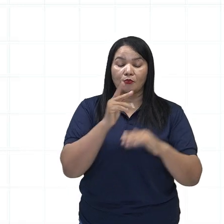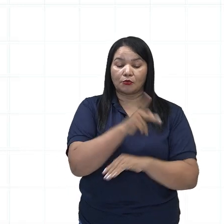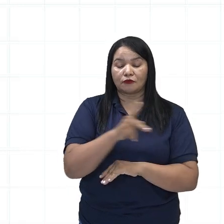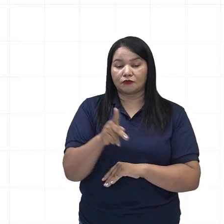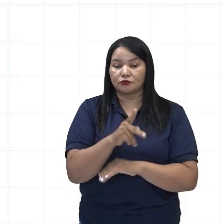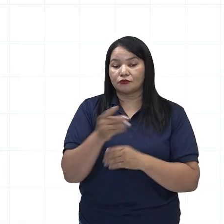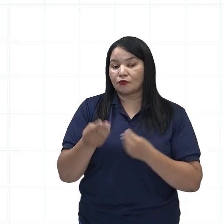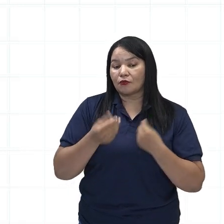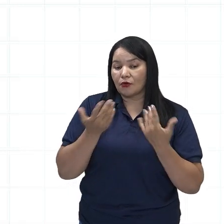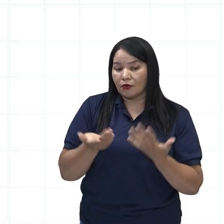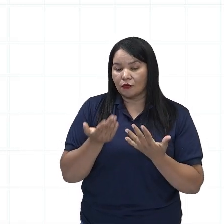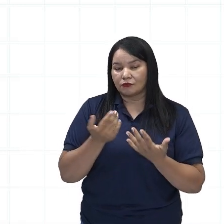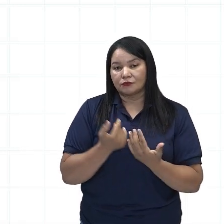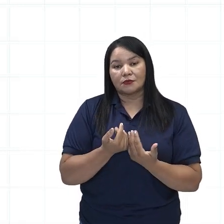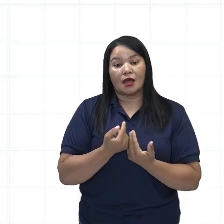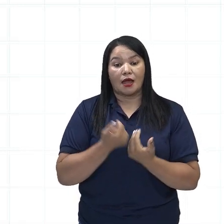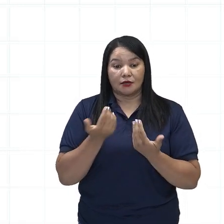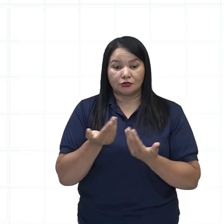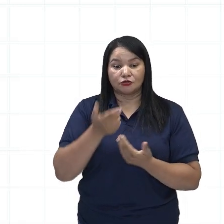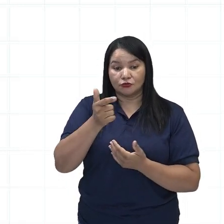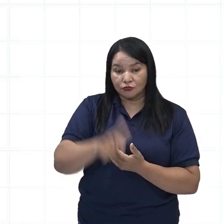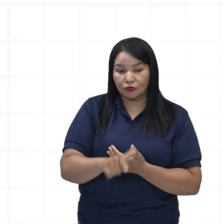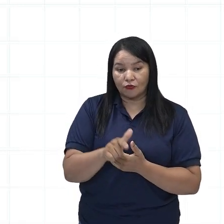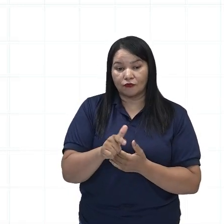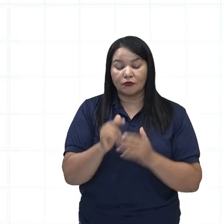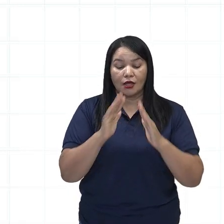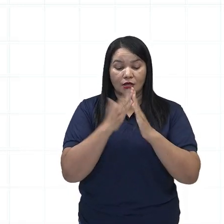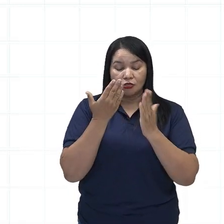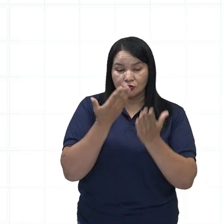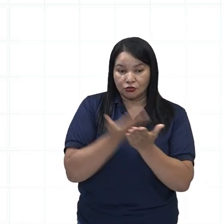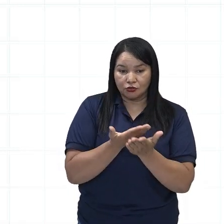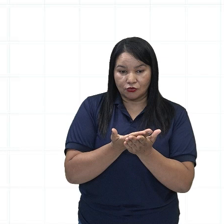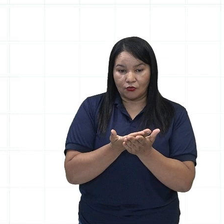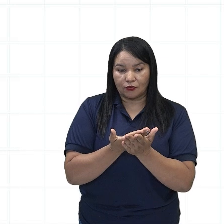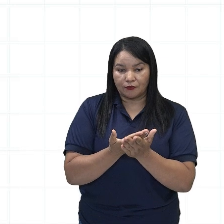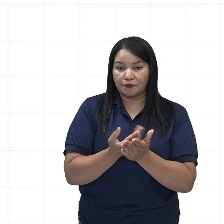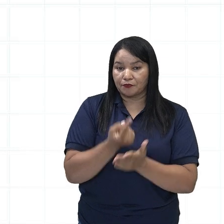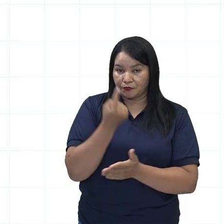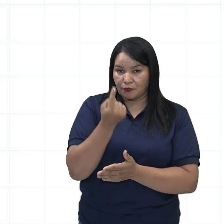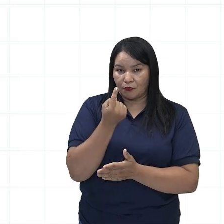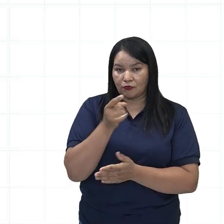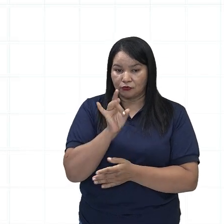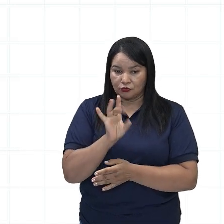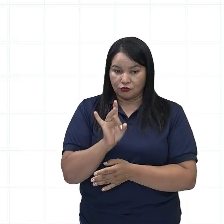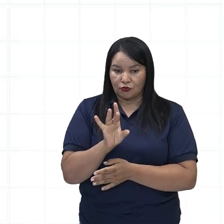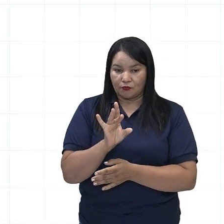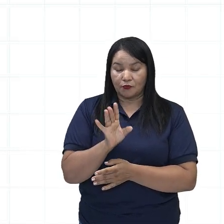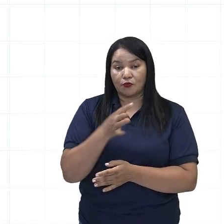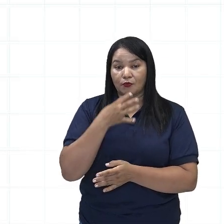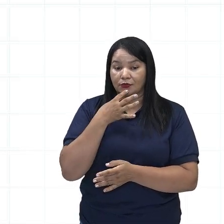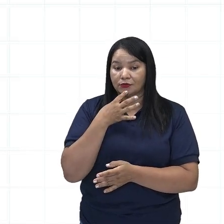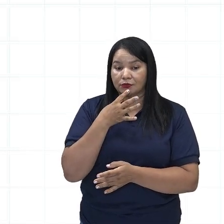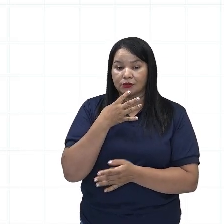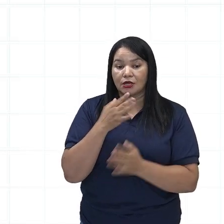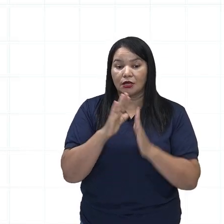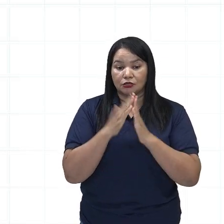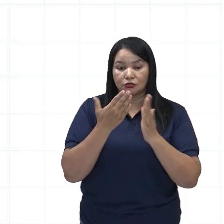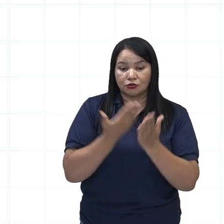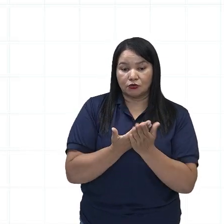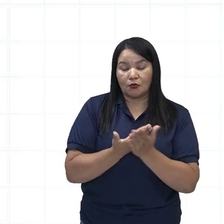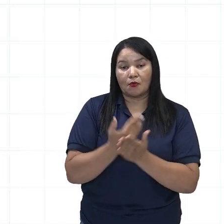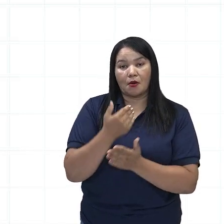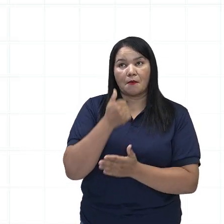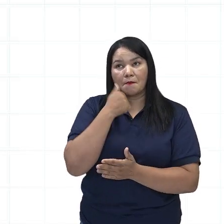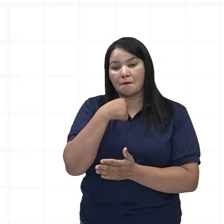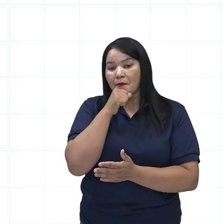No município de Guajará, existe apenas uma escola sede, que também é conhecida como escola mãe ou escola